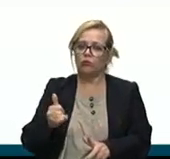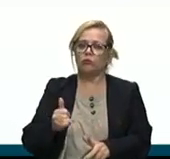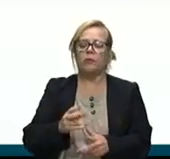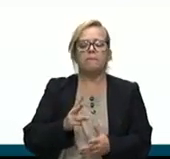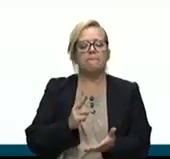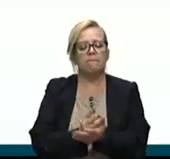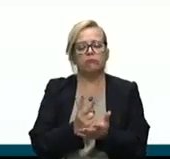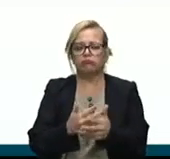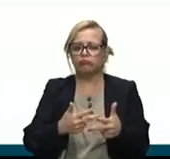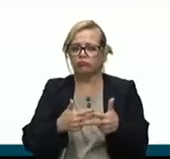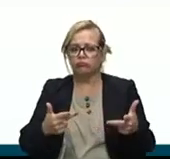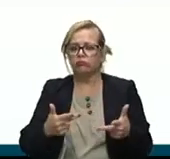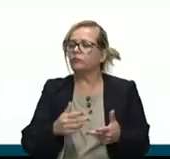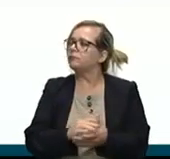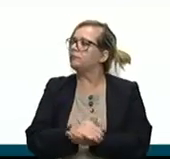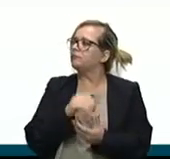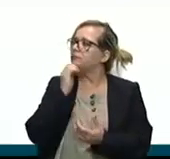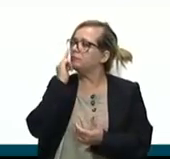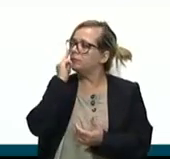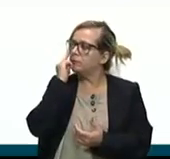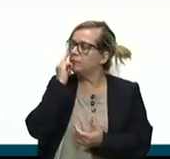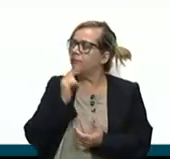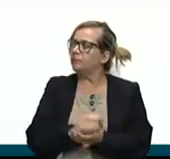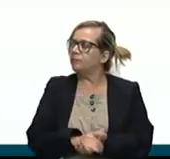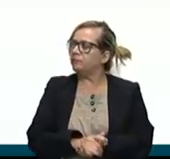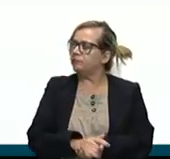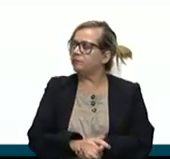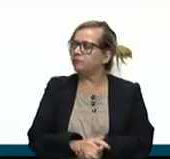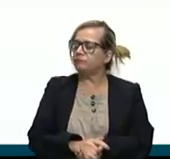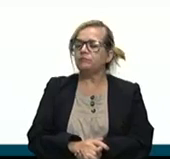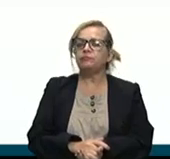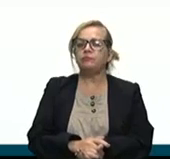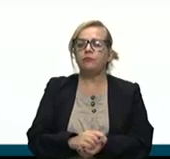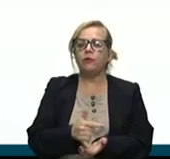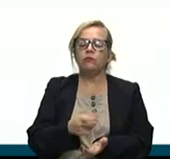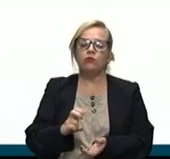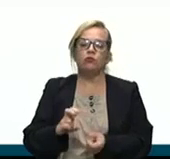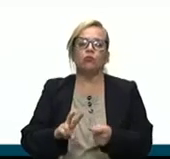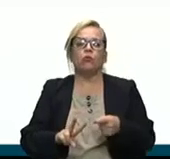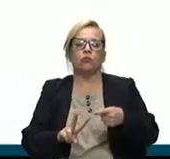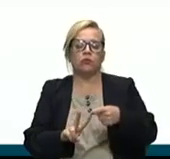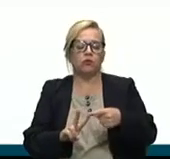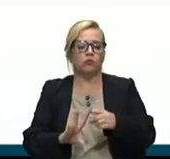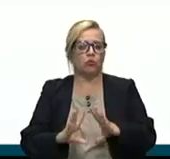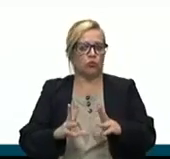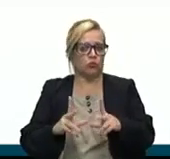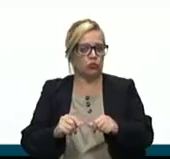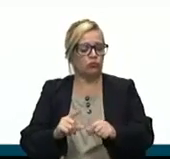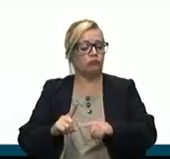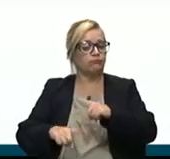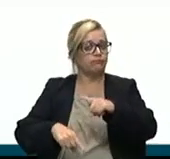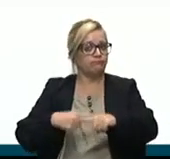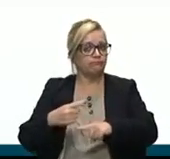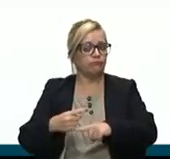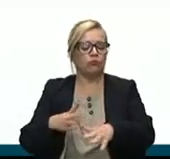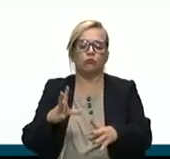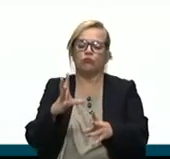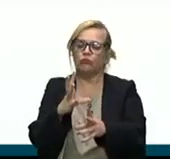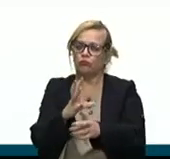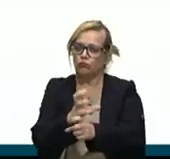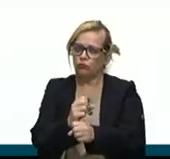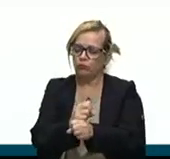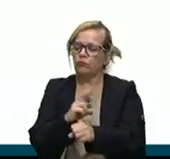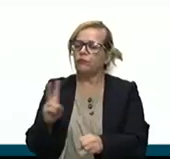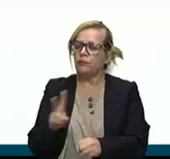quadrado, 12 ao quadrado, 15 ao quadrado, 21 ao quadrado. E aí depois eu somo